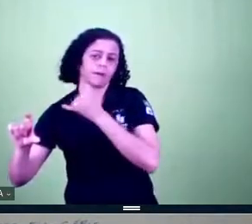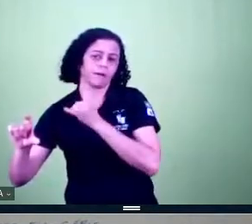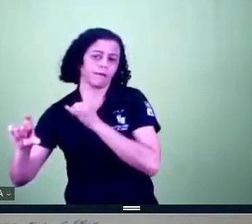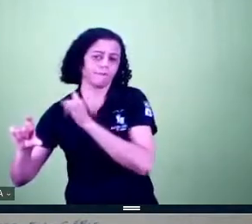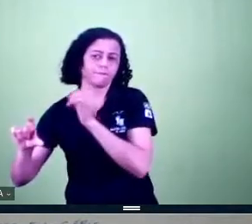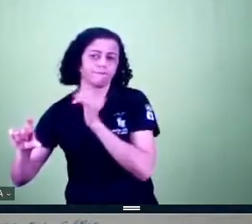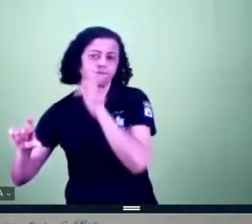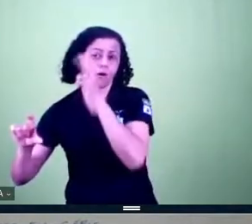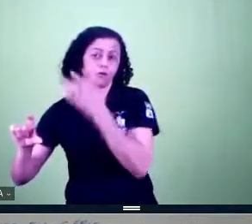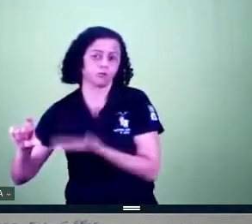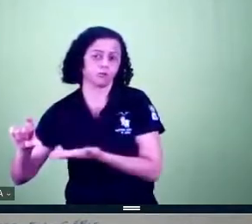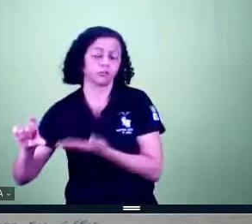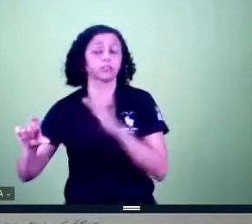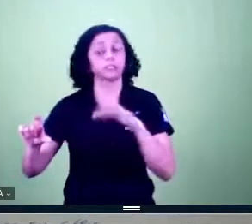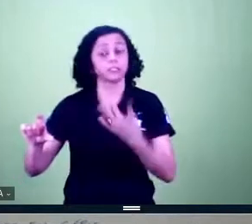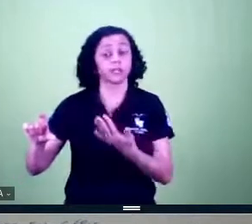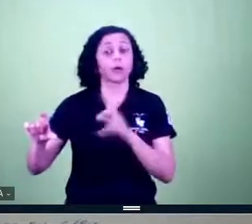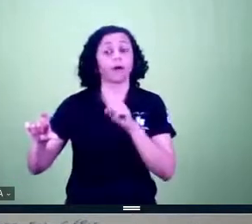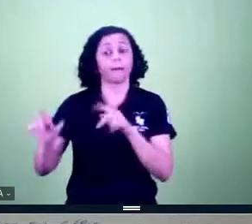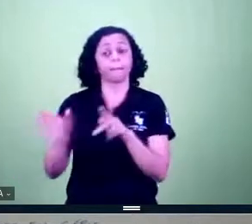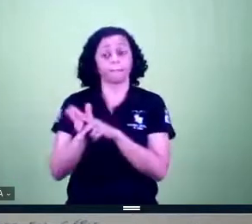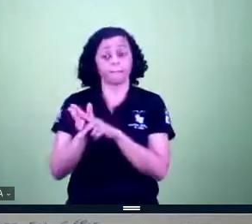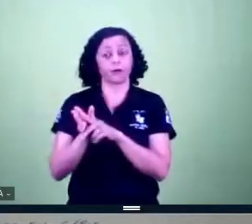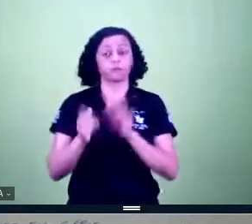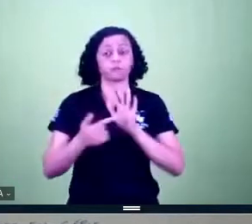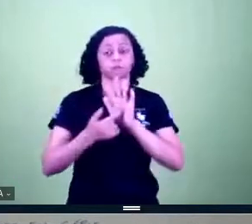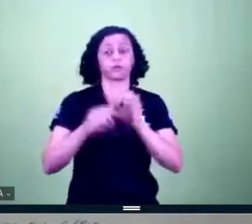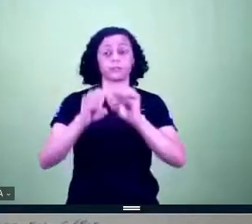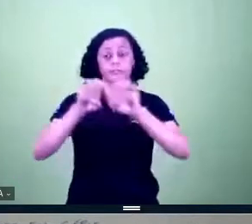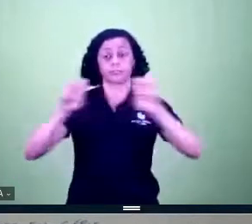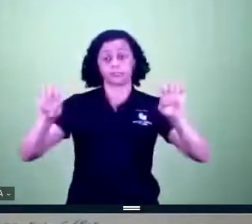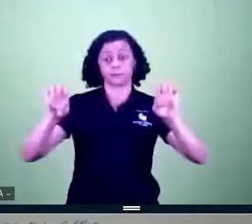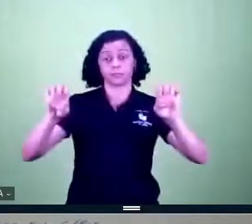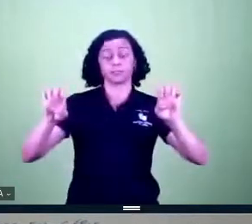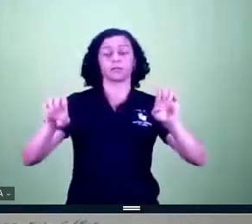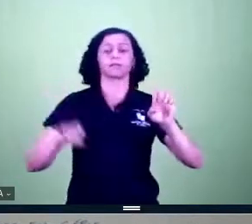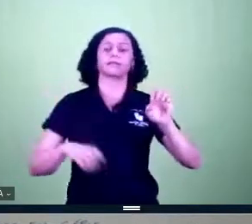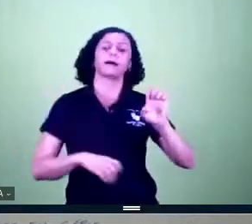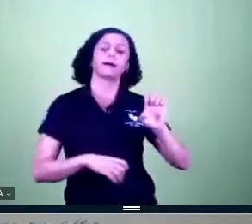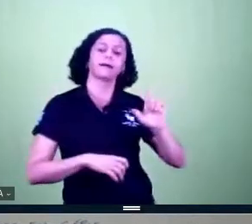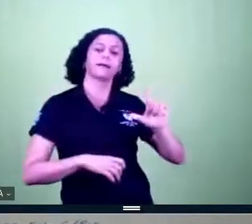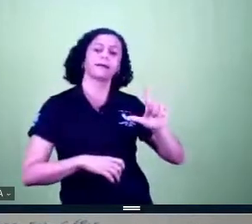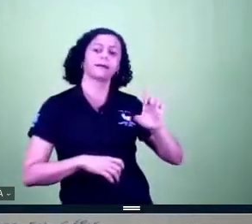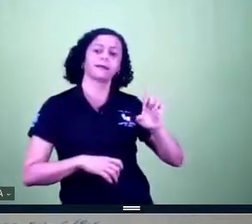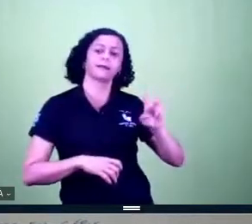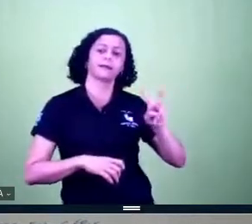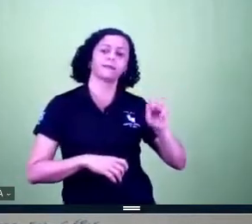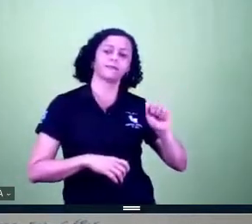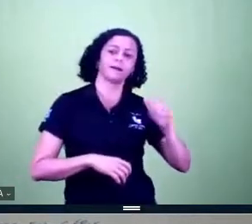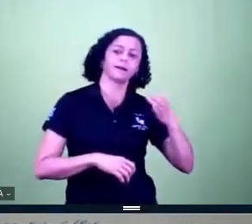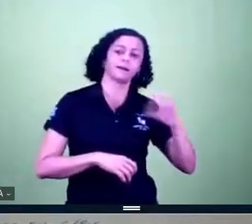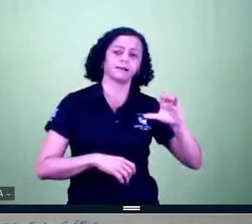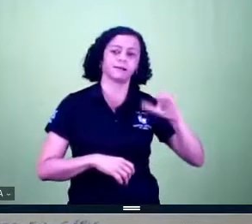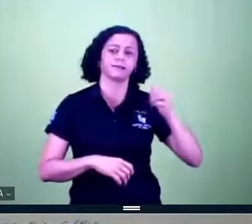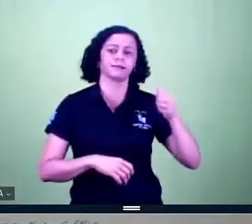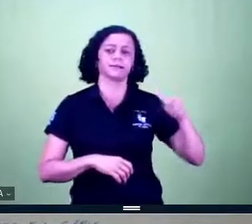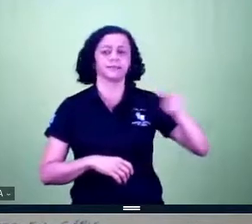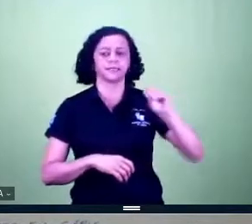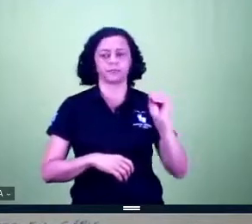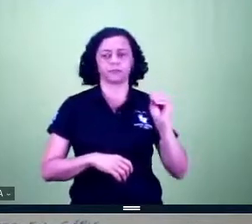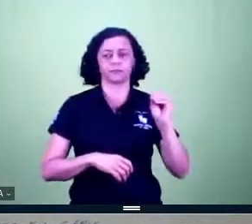é a expressão da minha elevação, da minha fonte de tensão. Mesma coisa aqui, ó, VR1. O que